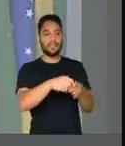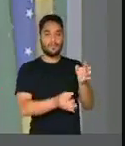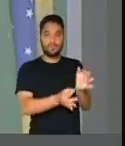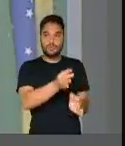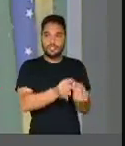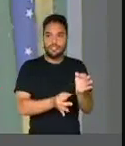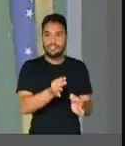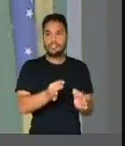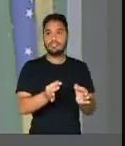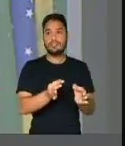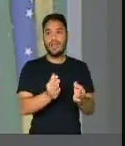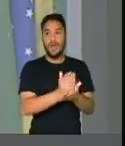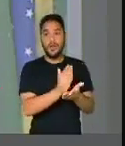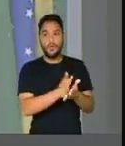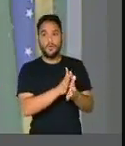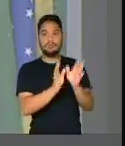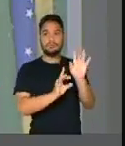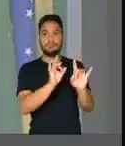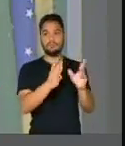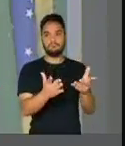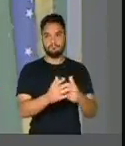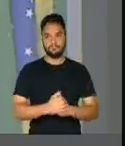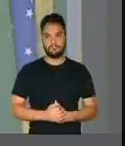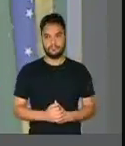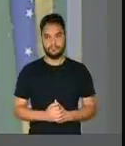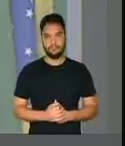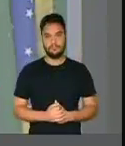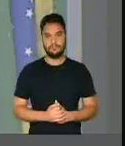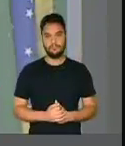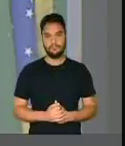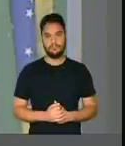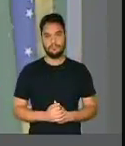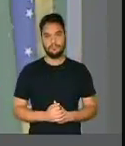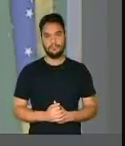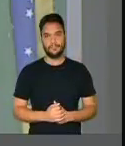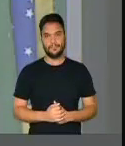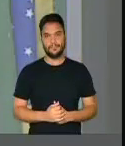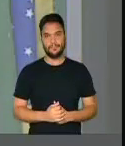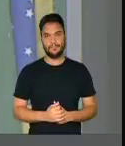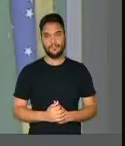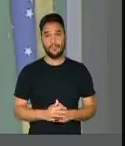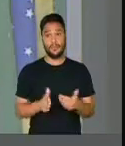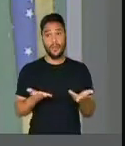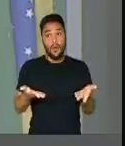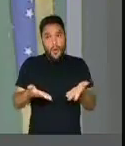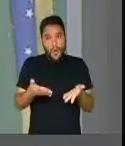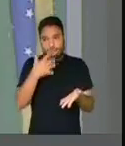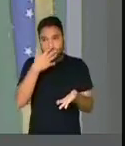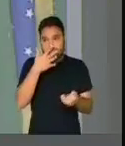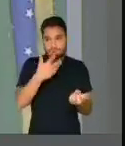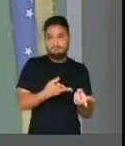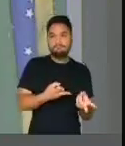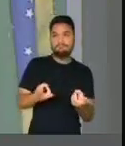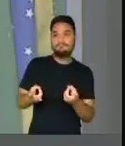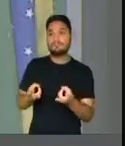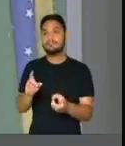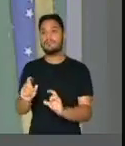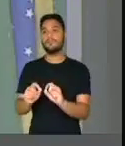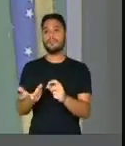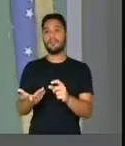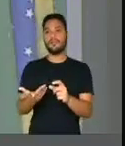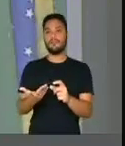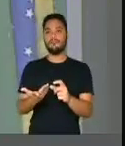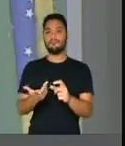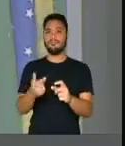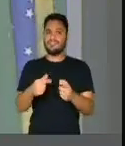determinadas instâncias. Hoje, o que se verifica é a